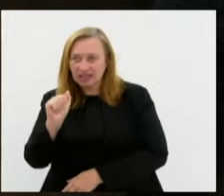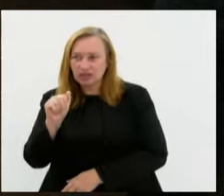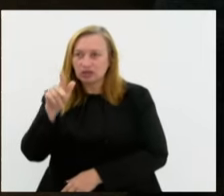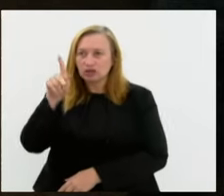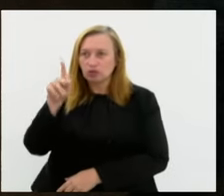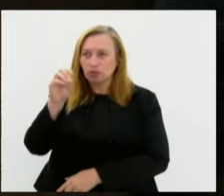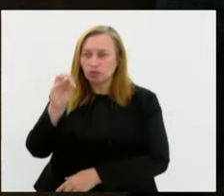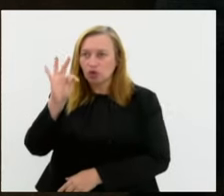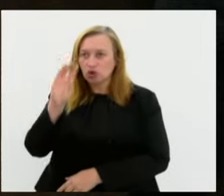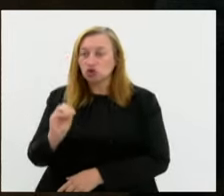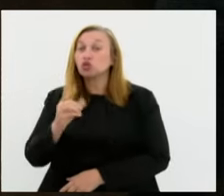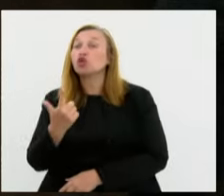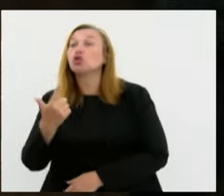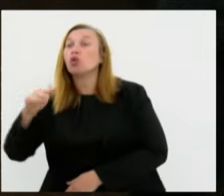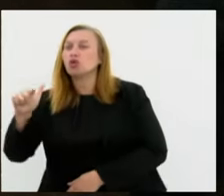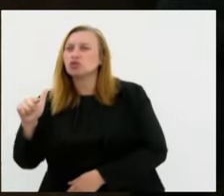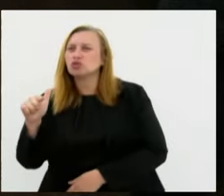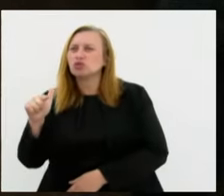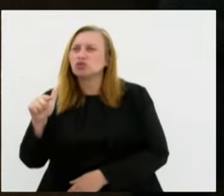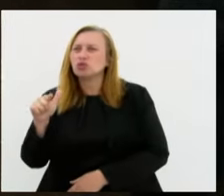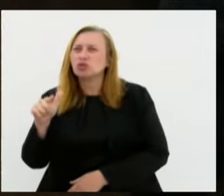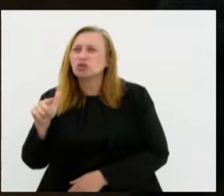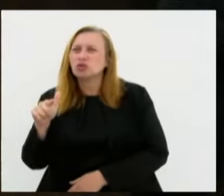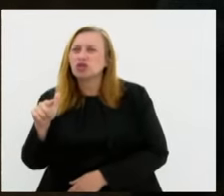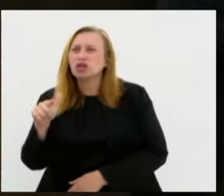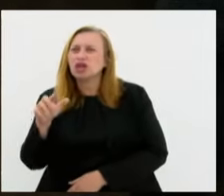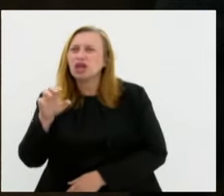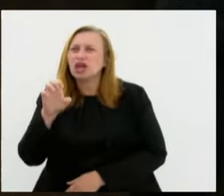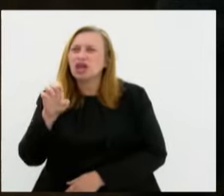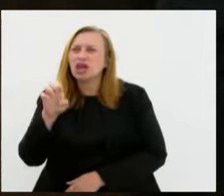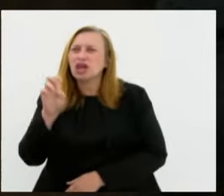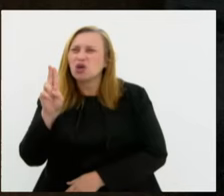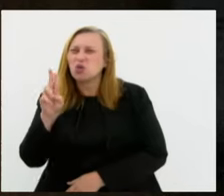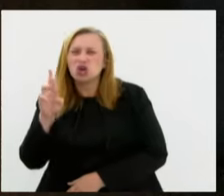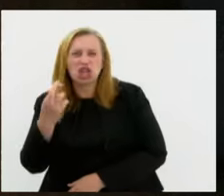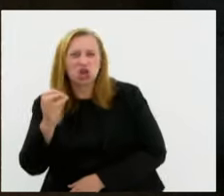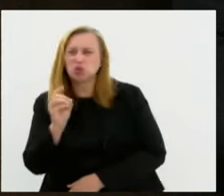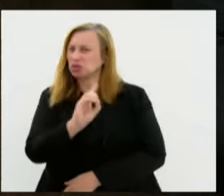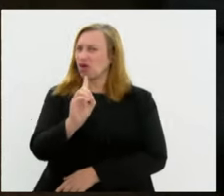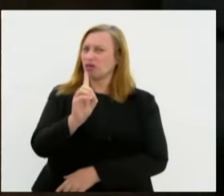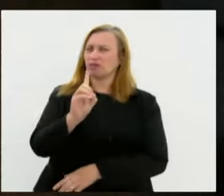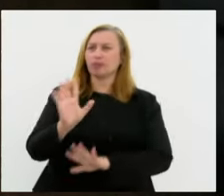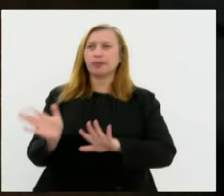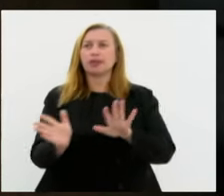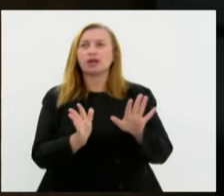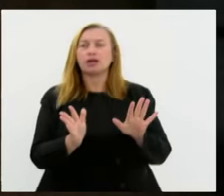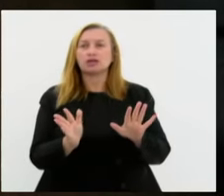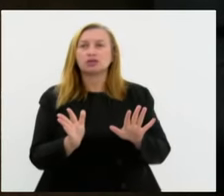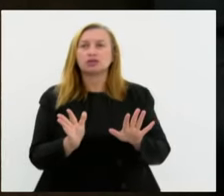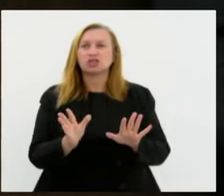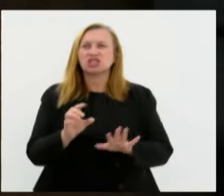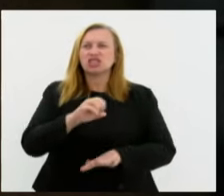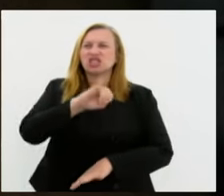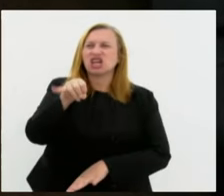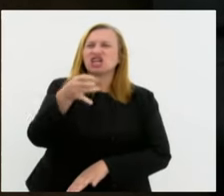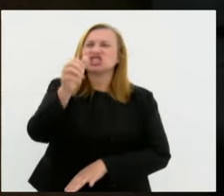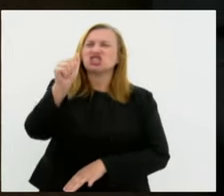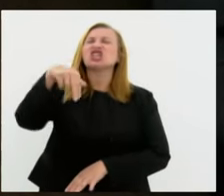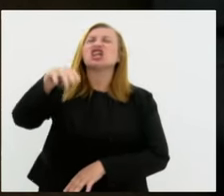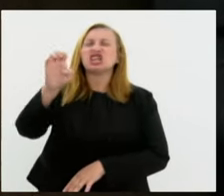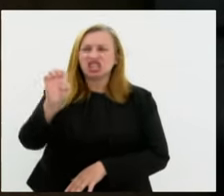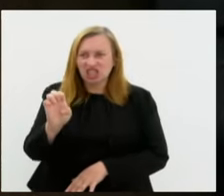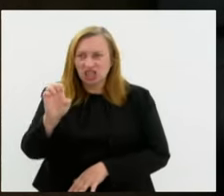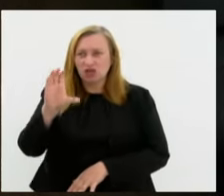Quem? Eurico? Não, Eurico não. Não. Então, Jane Cozolino, Marquita. É